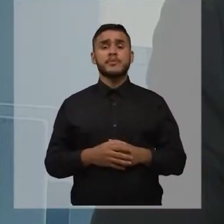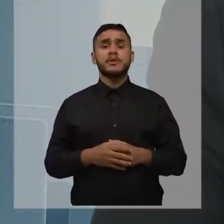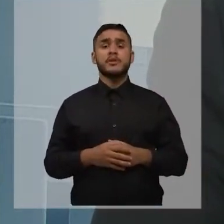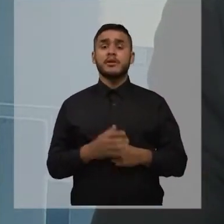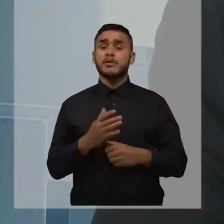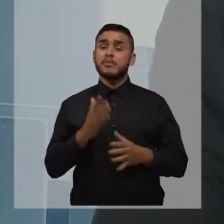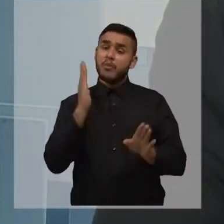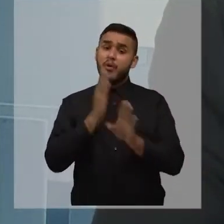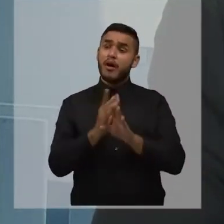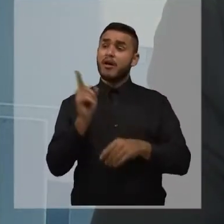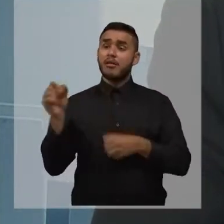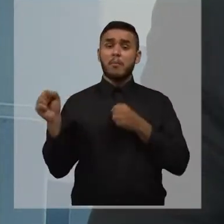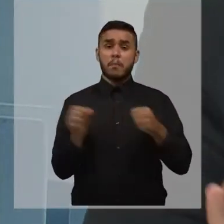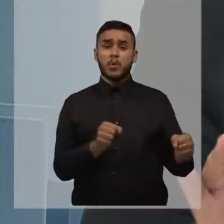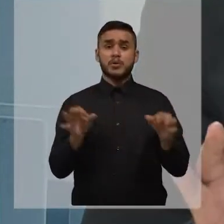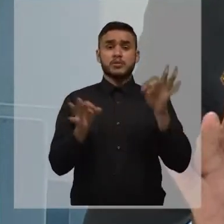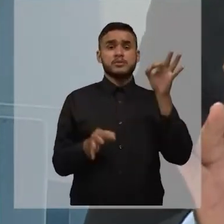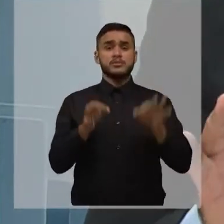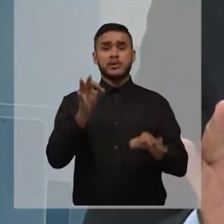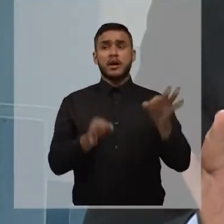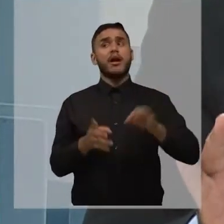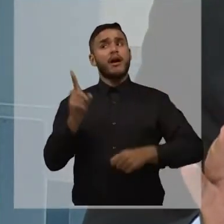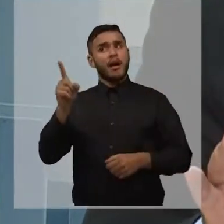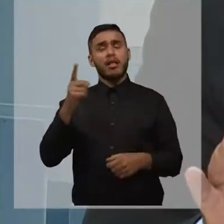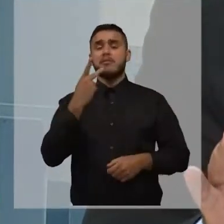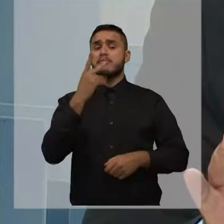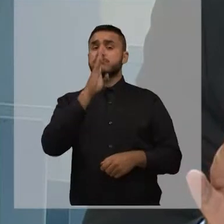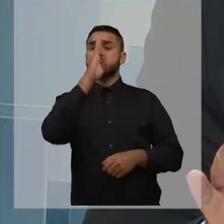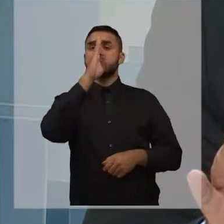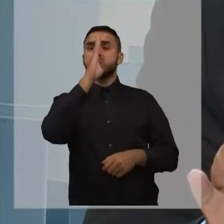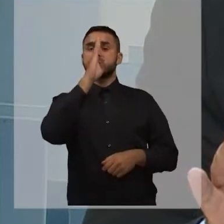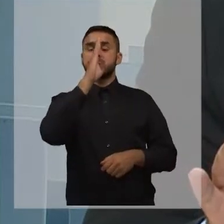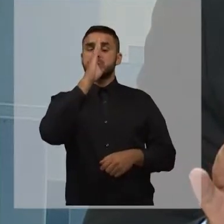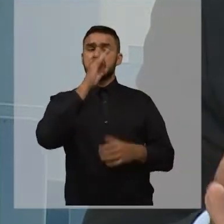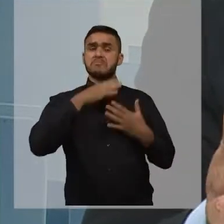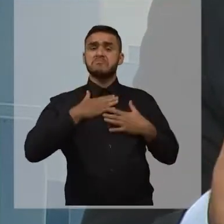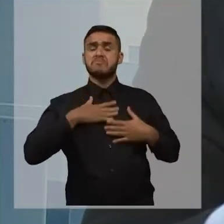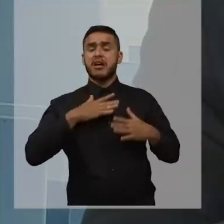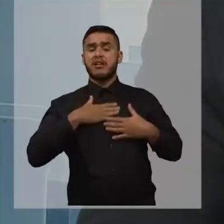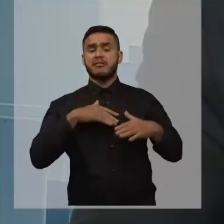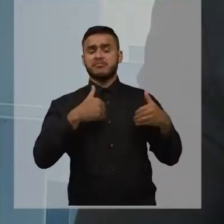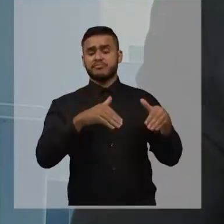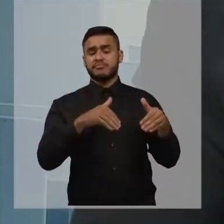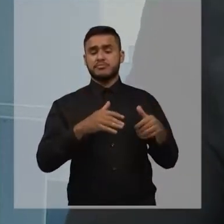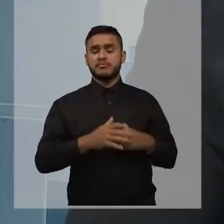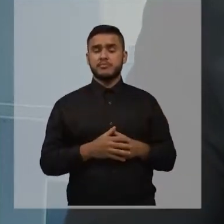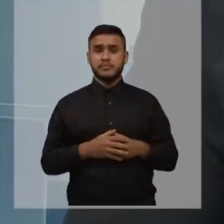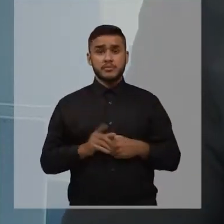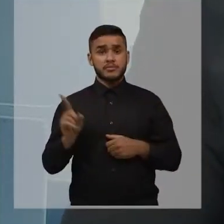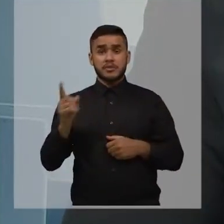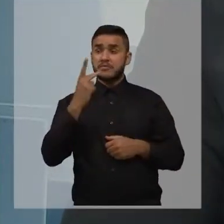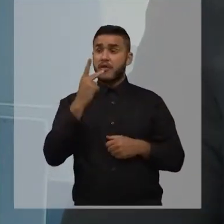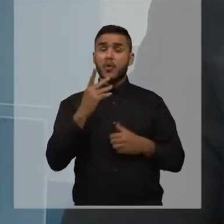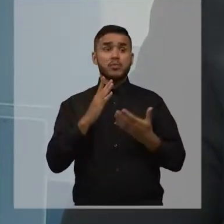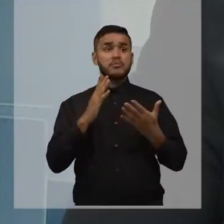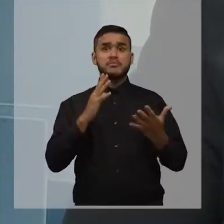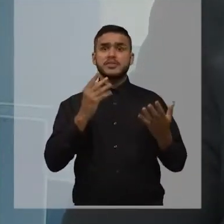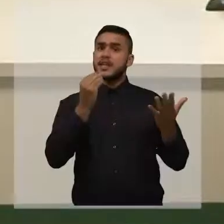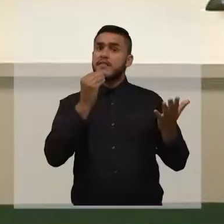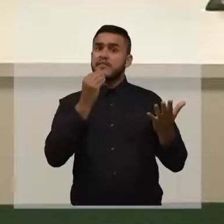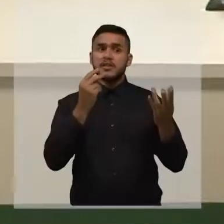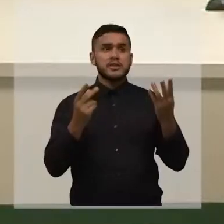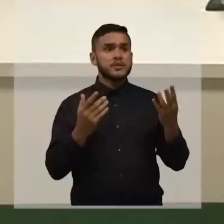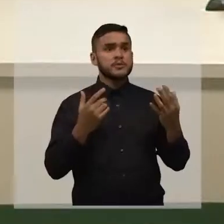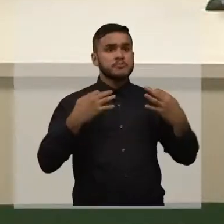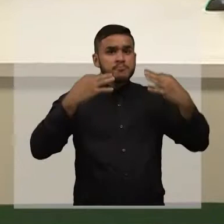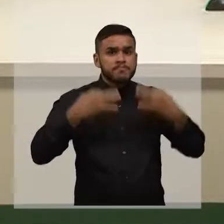do judiciário. Né? E bem legal, viu, presta atenção. Ou participação, né? Eu tô falando só na omissão. Ou participação. Mas